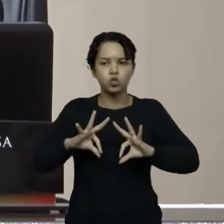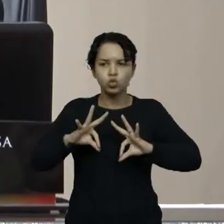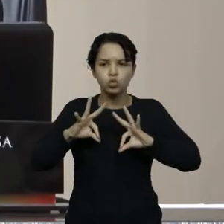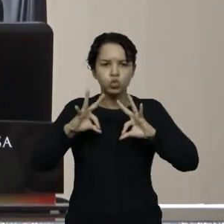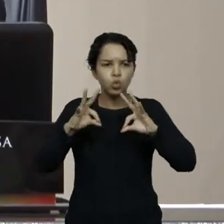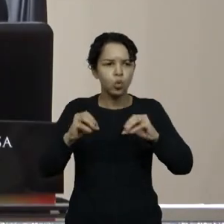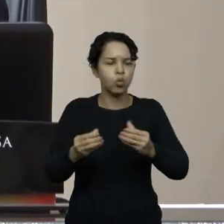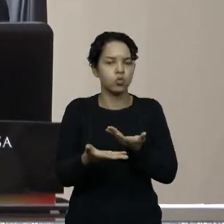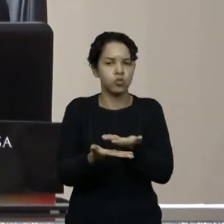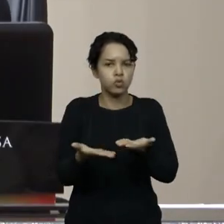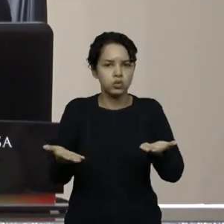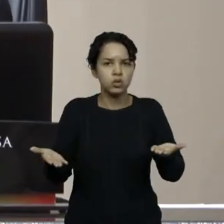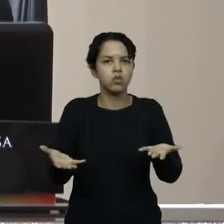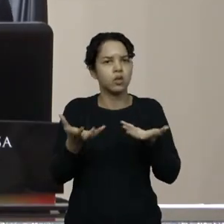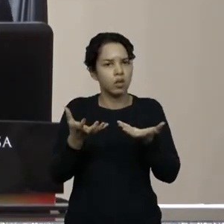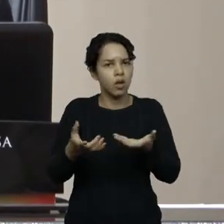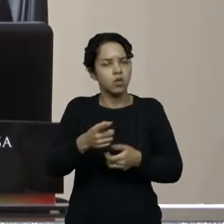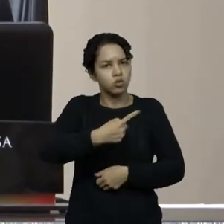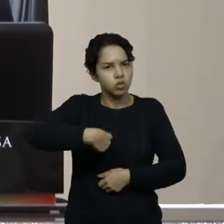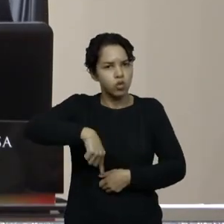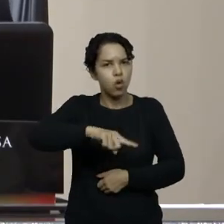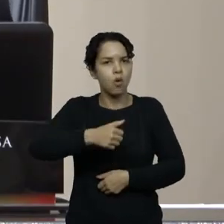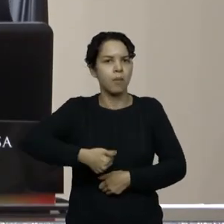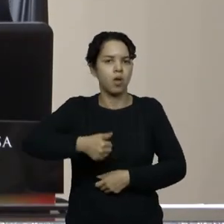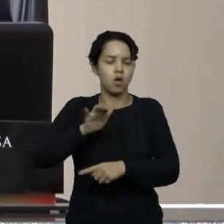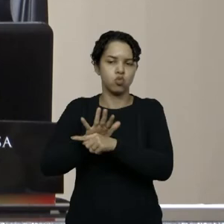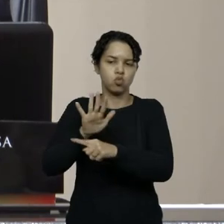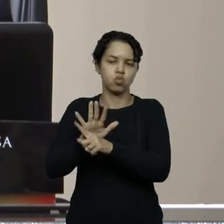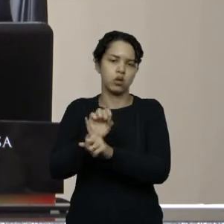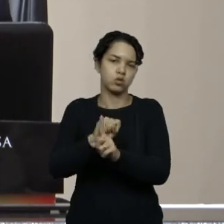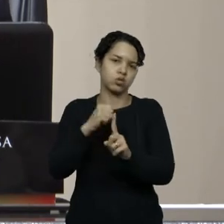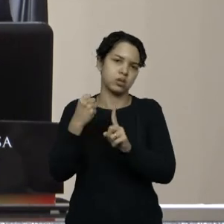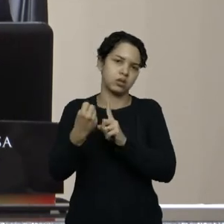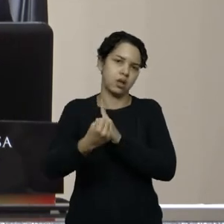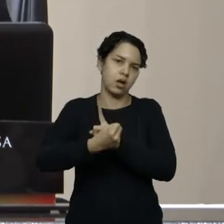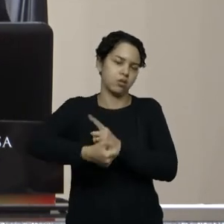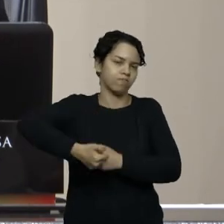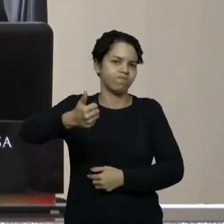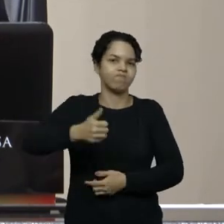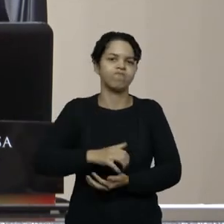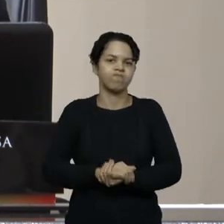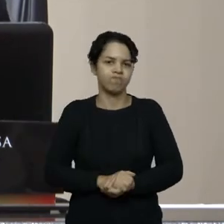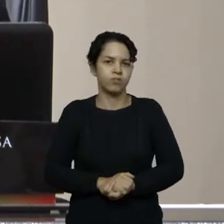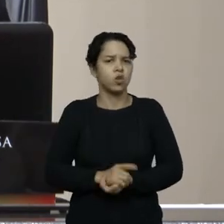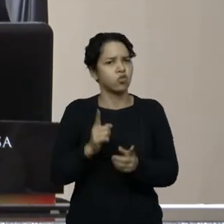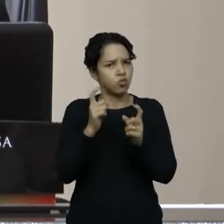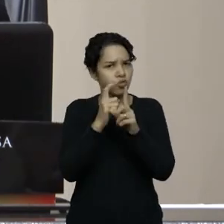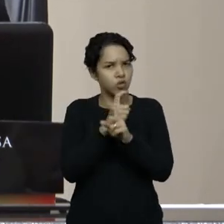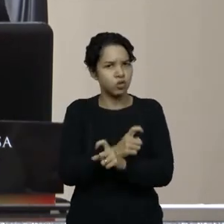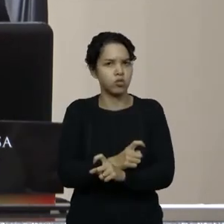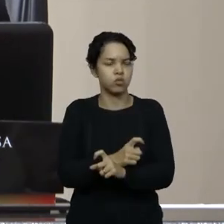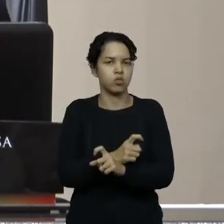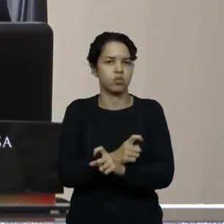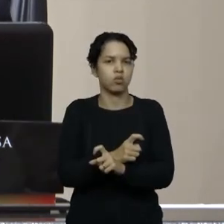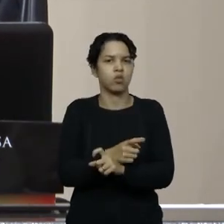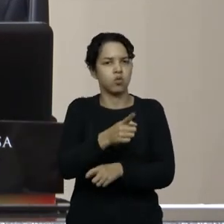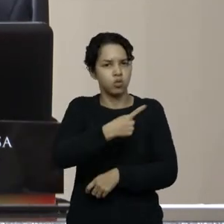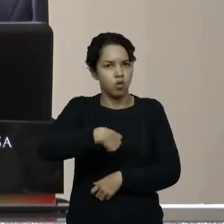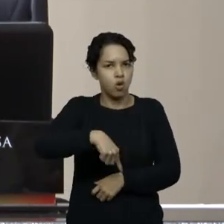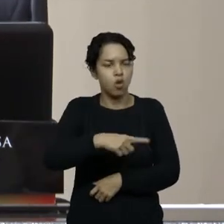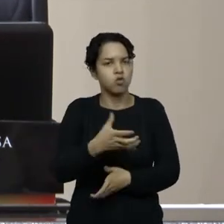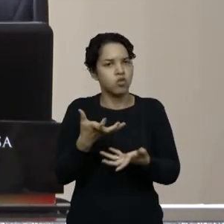penso de nós fazer o melhor para a sociedade é difícil e quando se tenta colocar que se tá